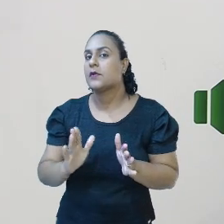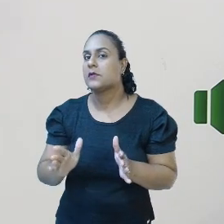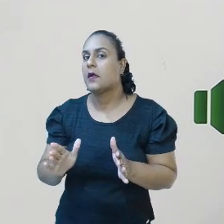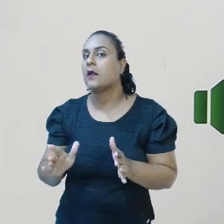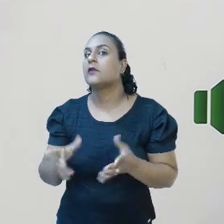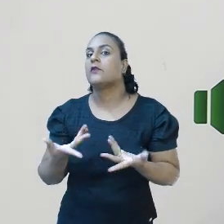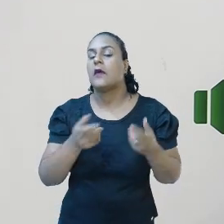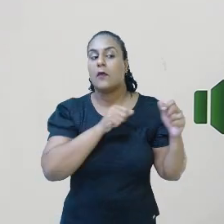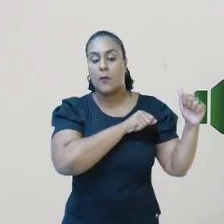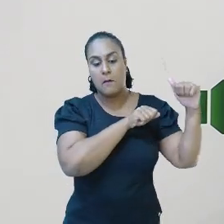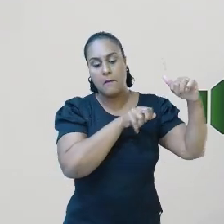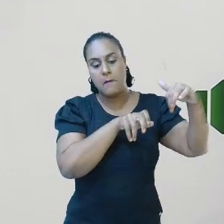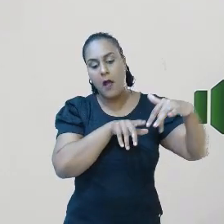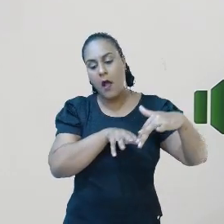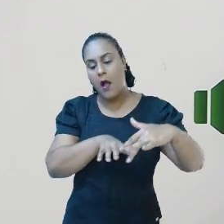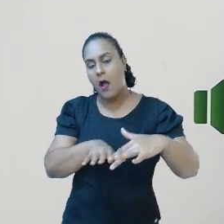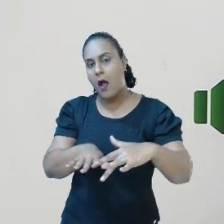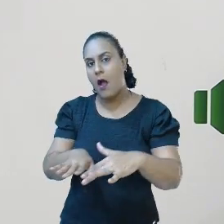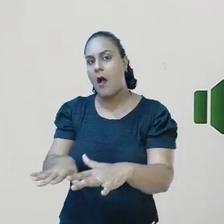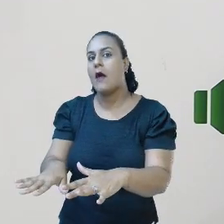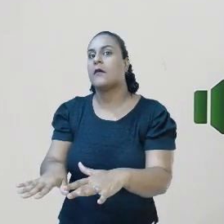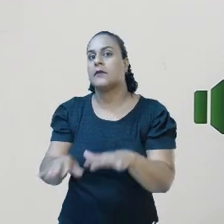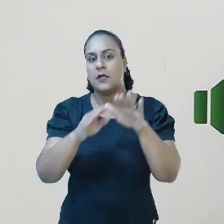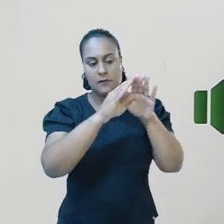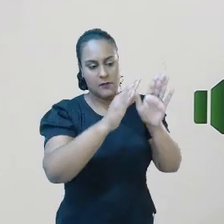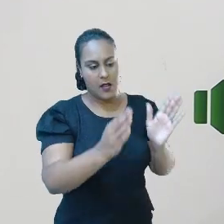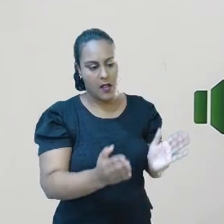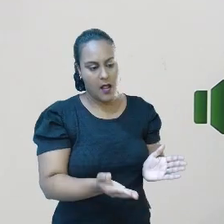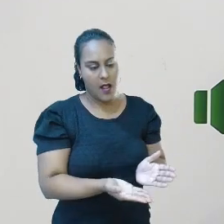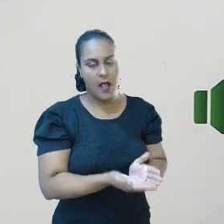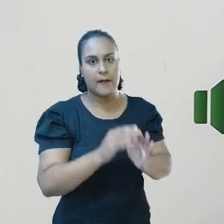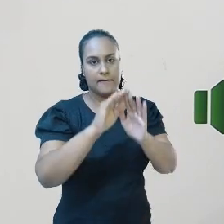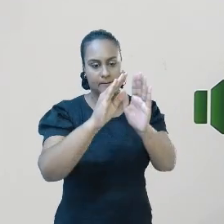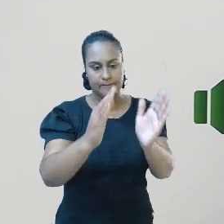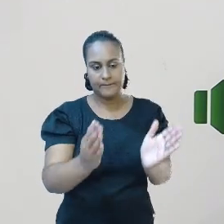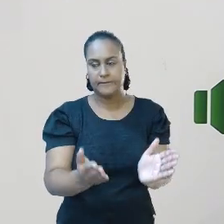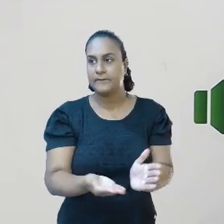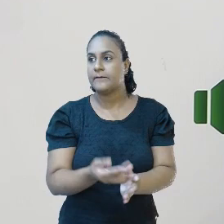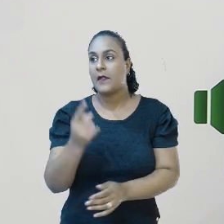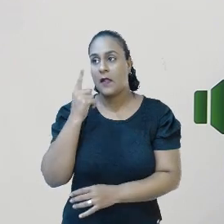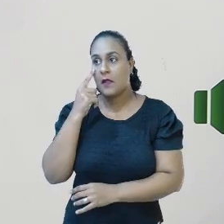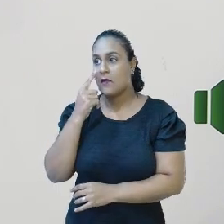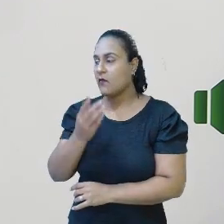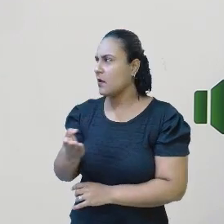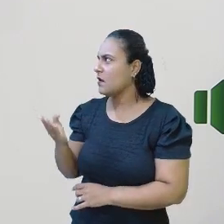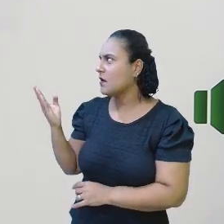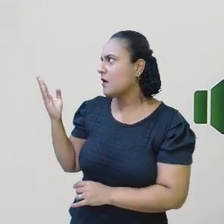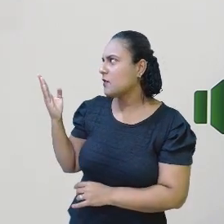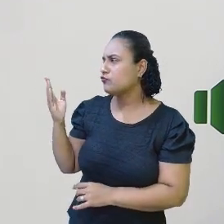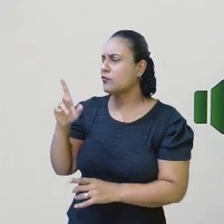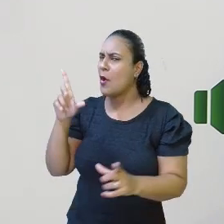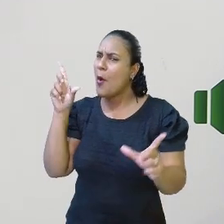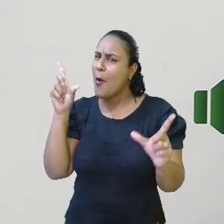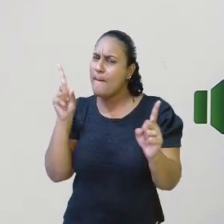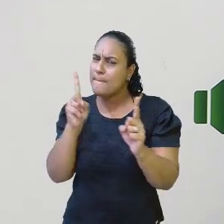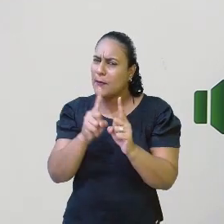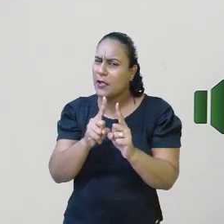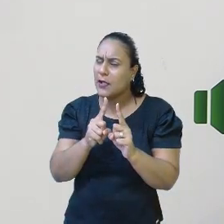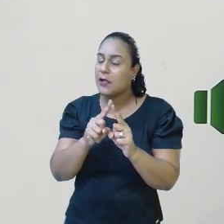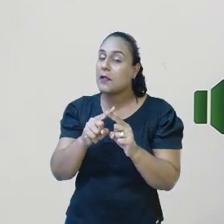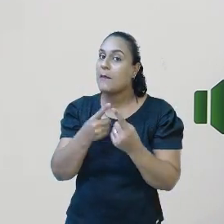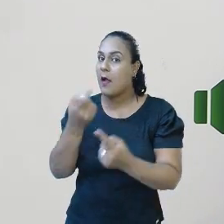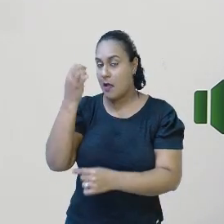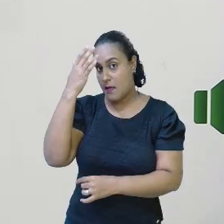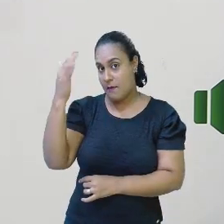a distribuição. A partir dos reservatórios de água, são reservatórios aqui, a gente está vendo na imagem de uma maneira reduzida, mas claro,